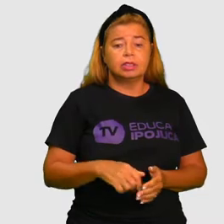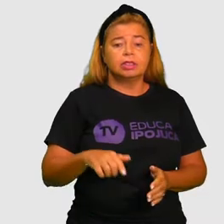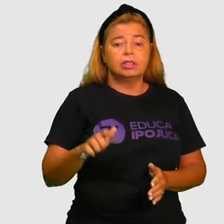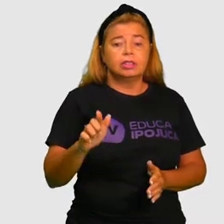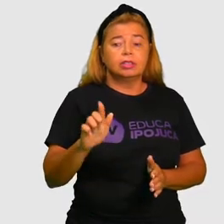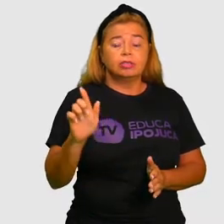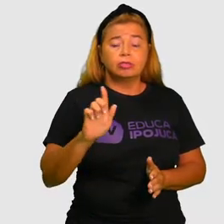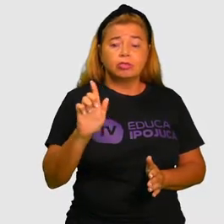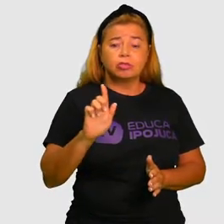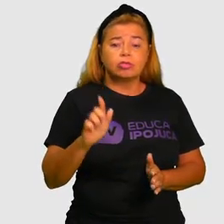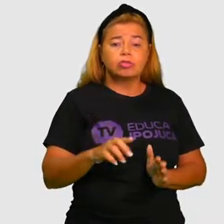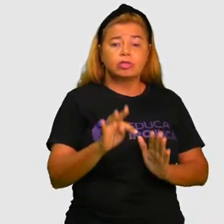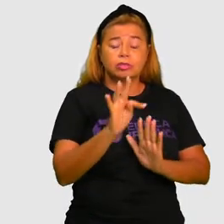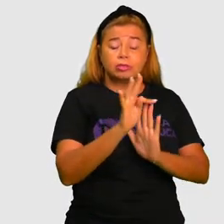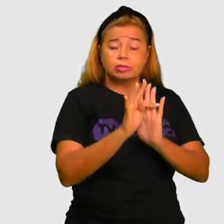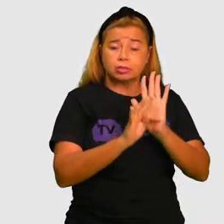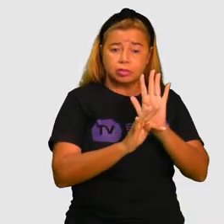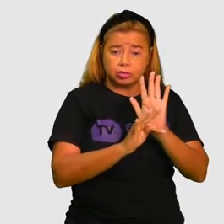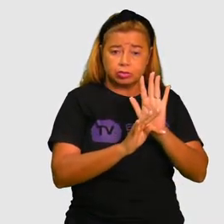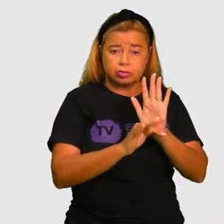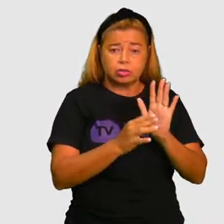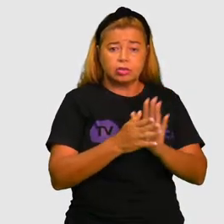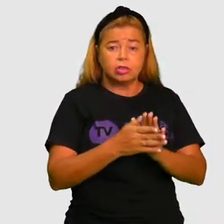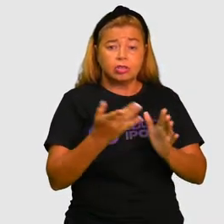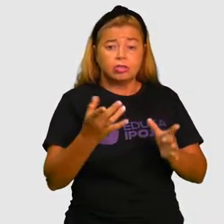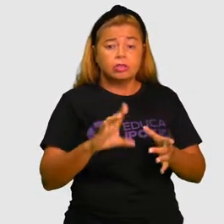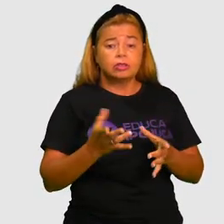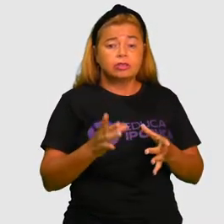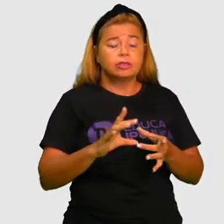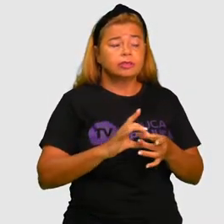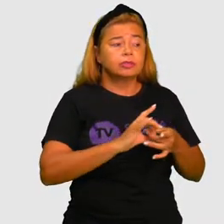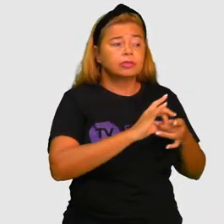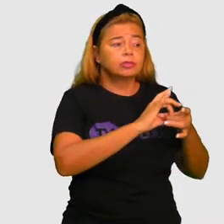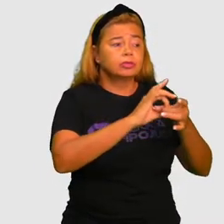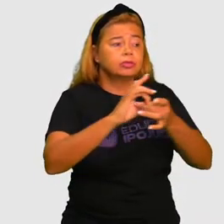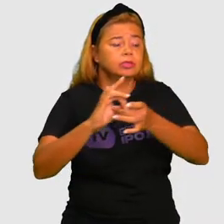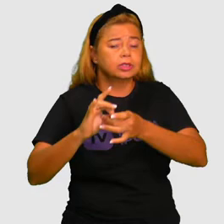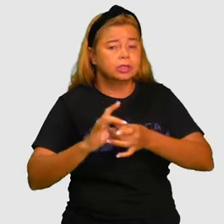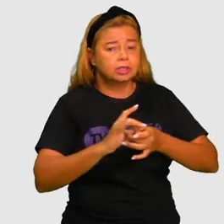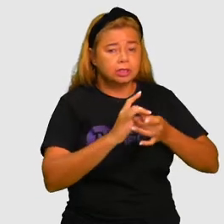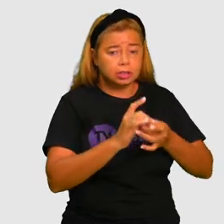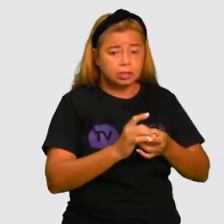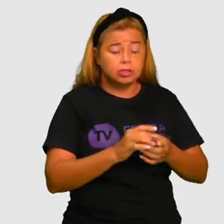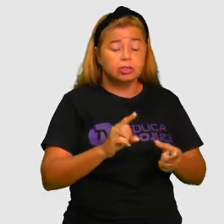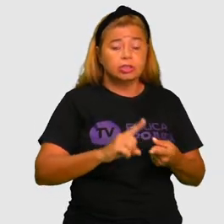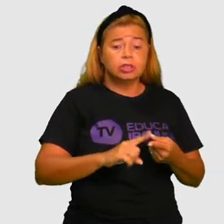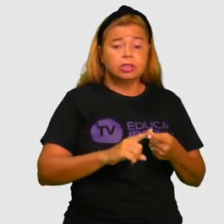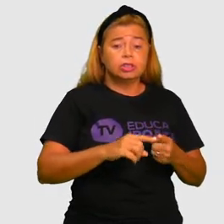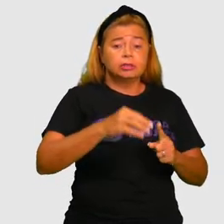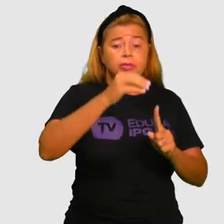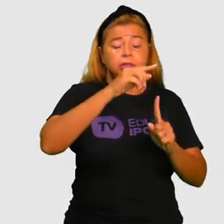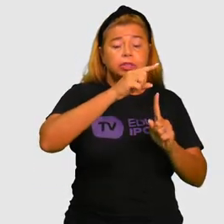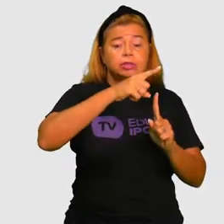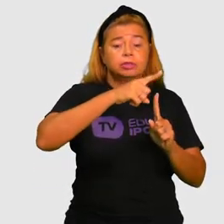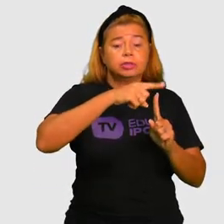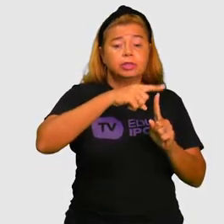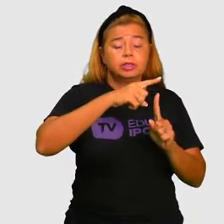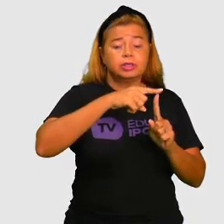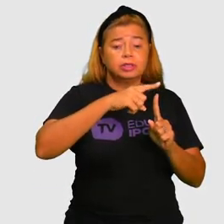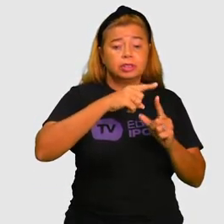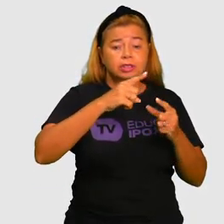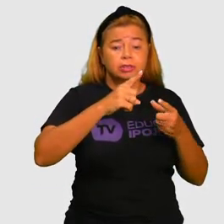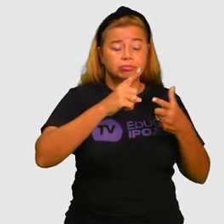conteúdo a sua estrutura composicional e o estilo linguístico sobre os